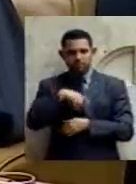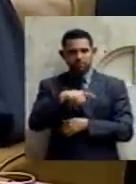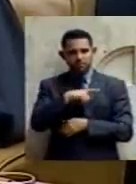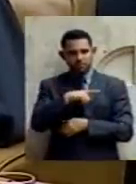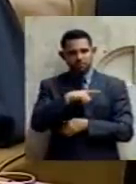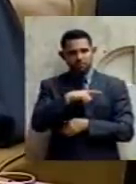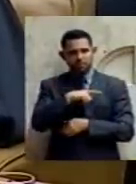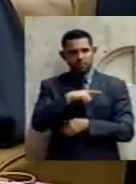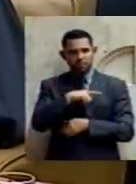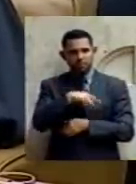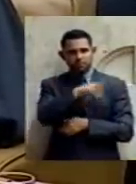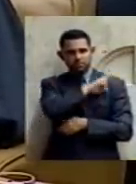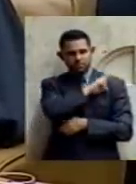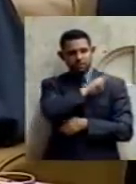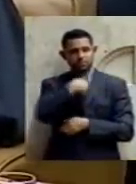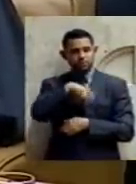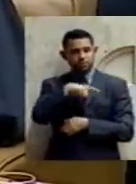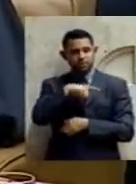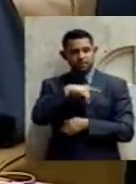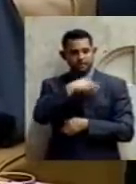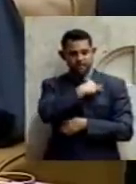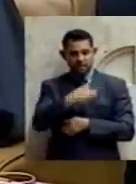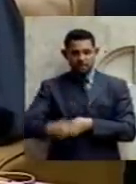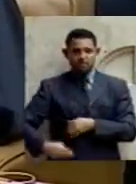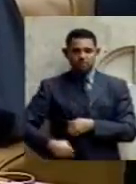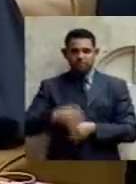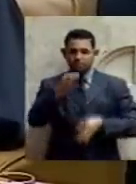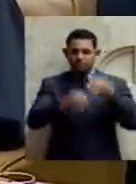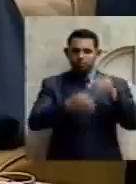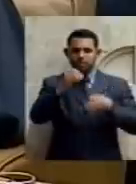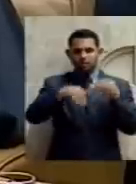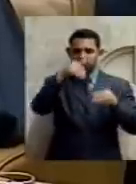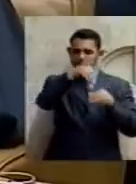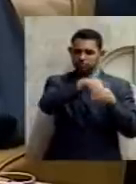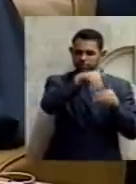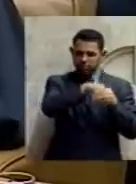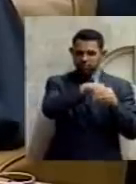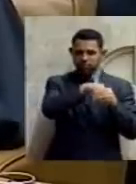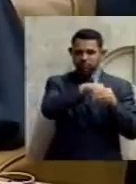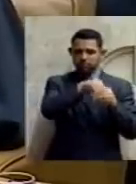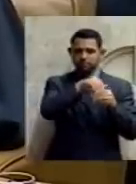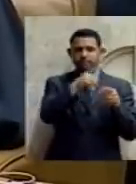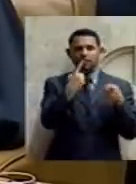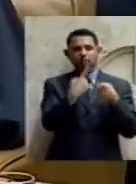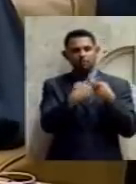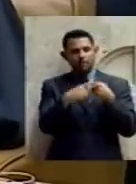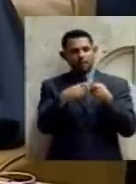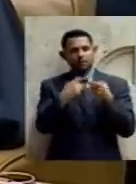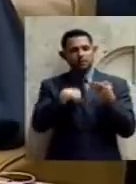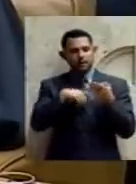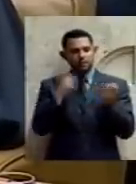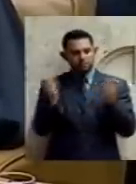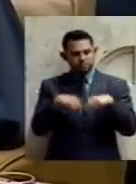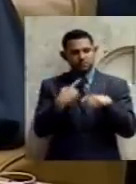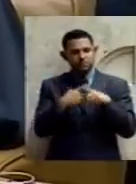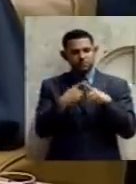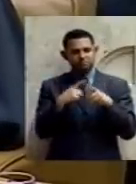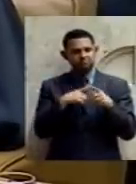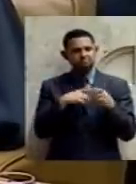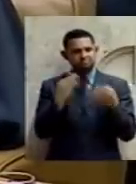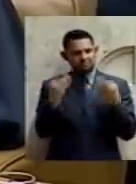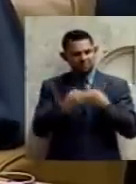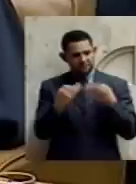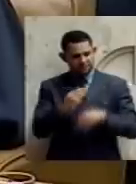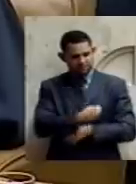Tribunal Superior Eleitoral. A sua contribuição jurisprudencial também é digna de nota,